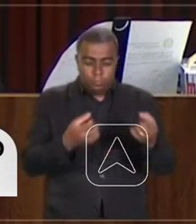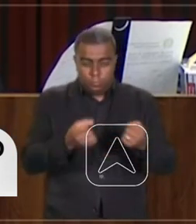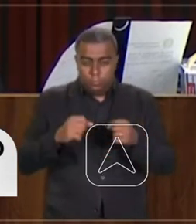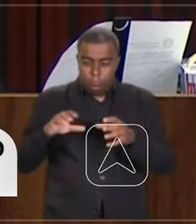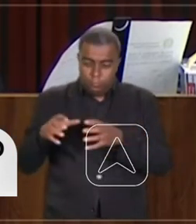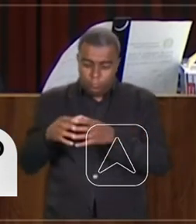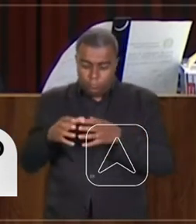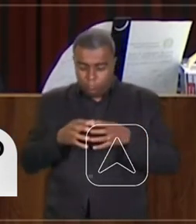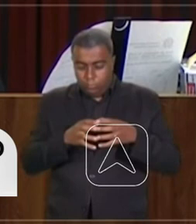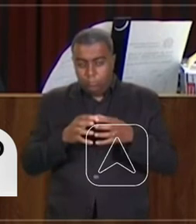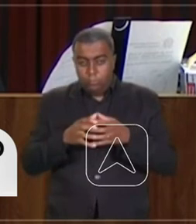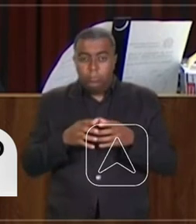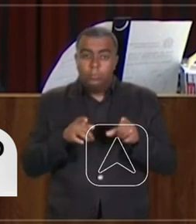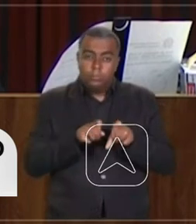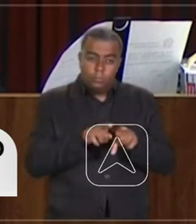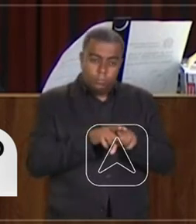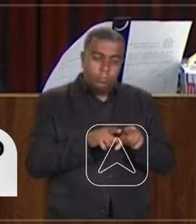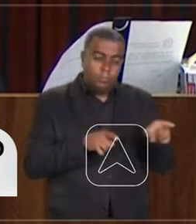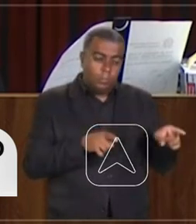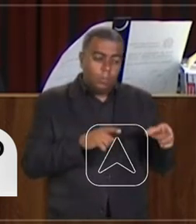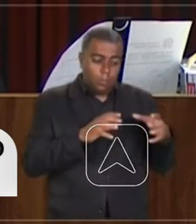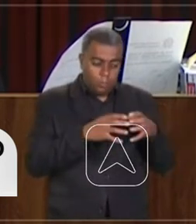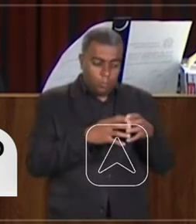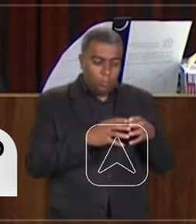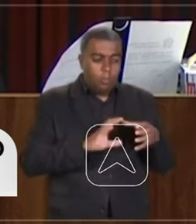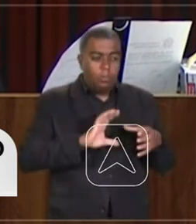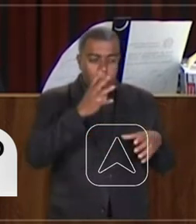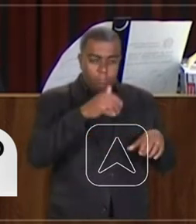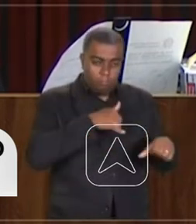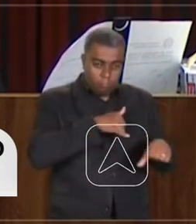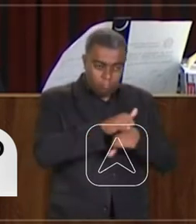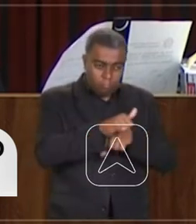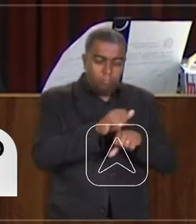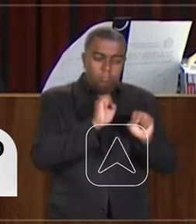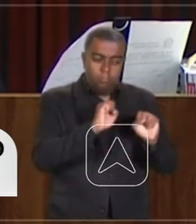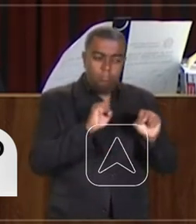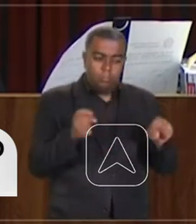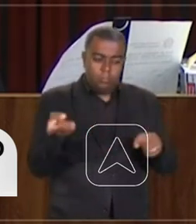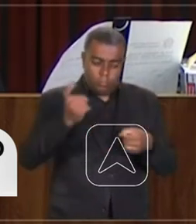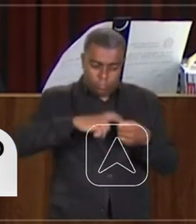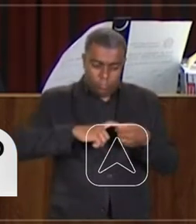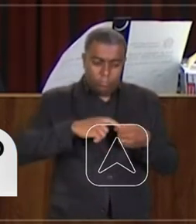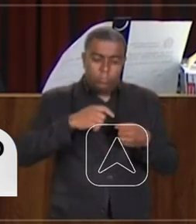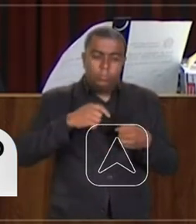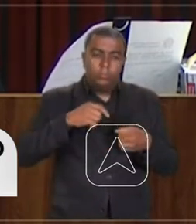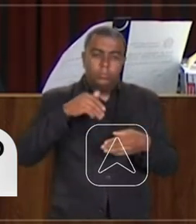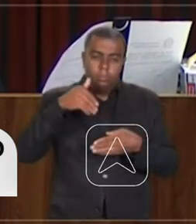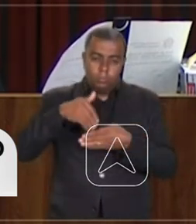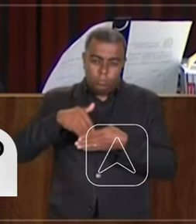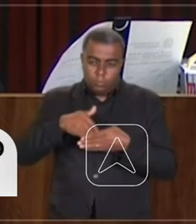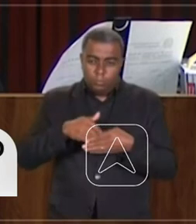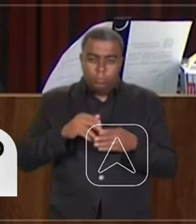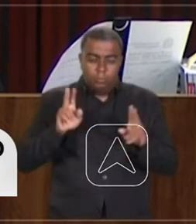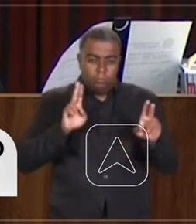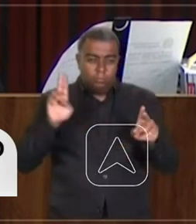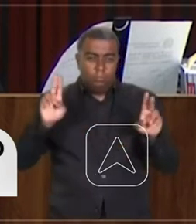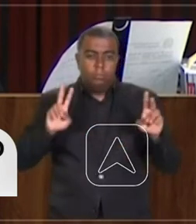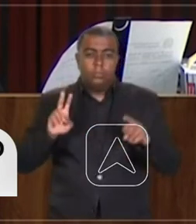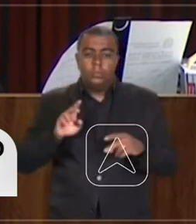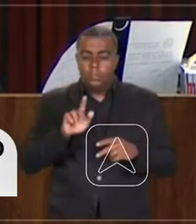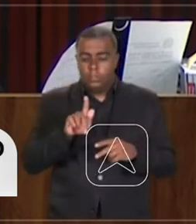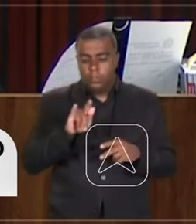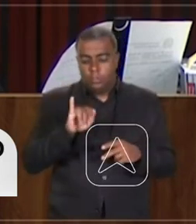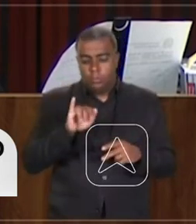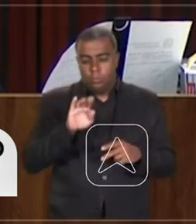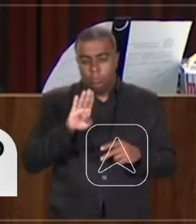partidos, inclusive o partido que deu causa à fraude à cota de gênero, determinar que a Câmara Municipal de Jubuéis,